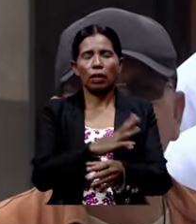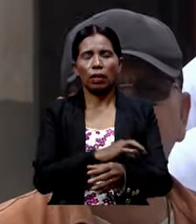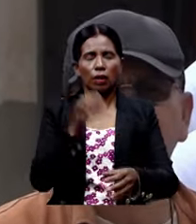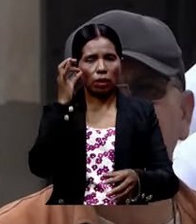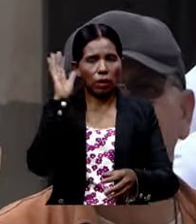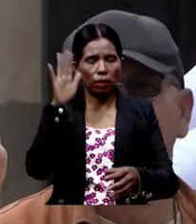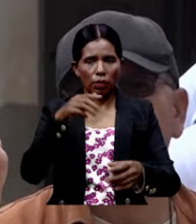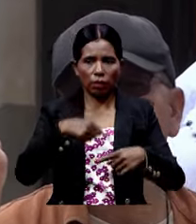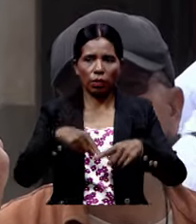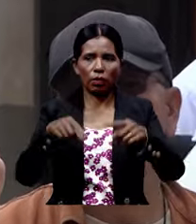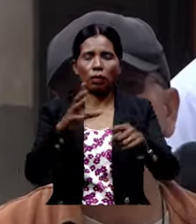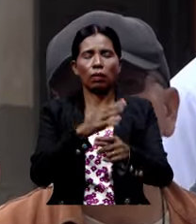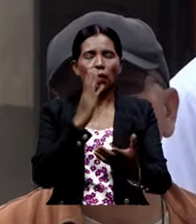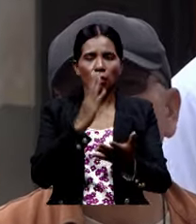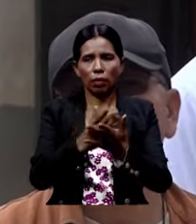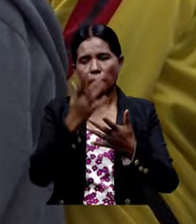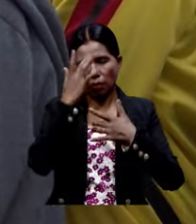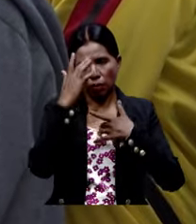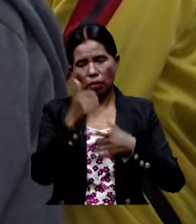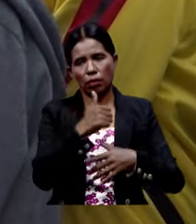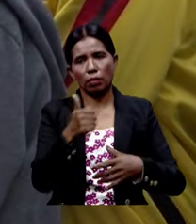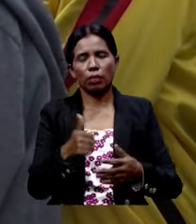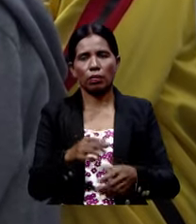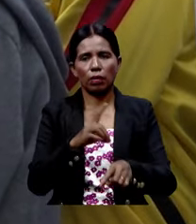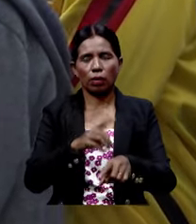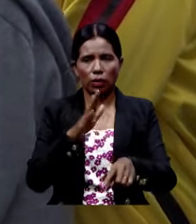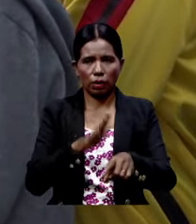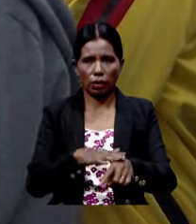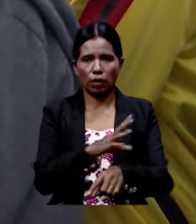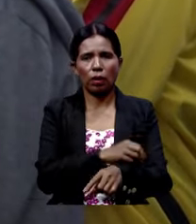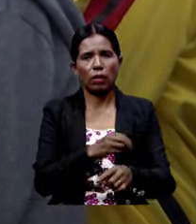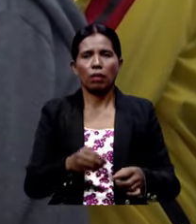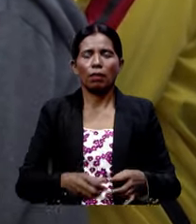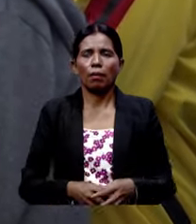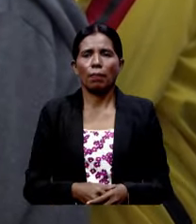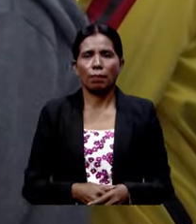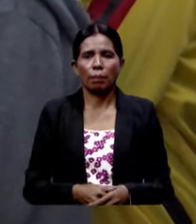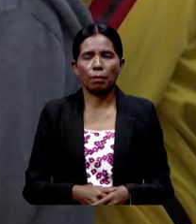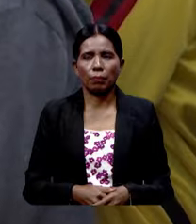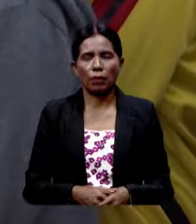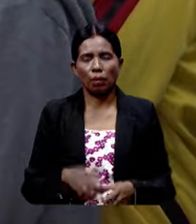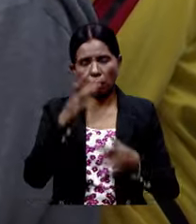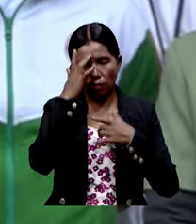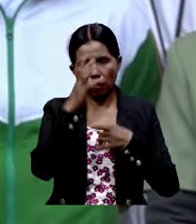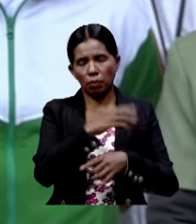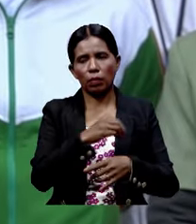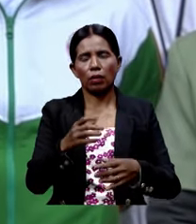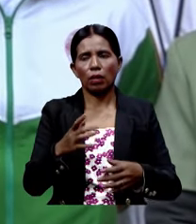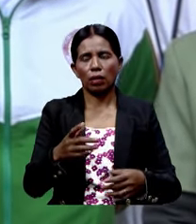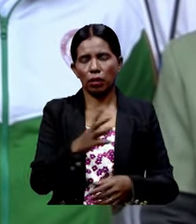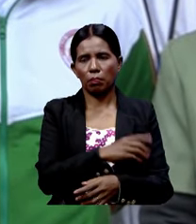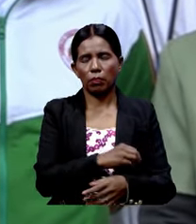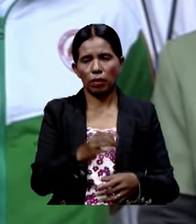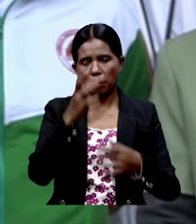beli tena ba ne mos prevensi onde ba moras selo selain dengue mos bahaya mansa moras bahaya diare ya serne ita bel